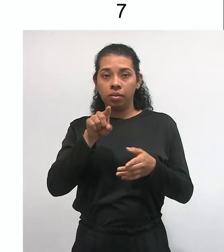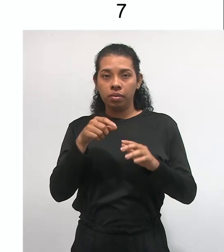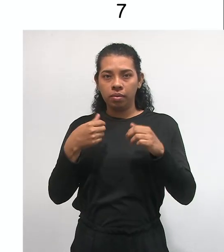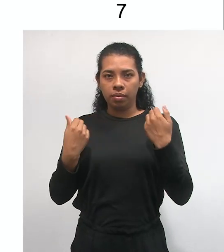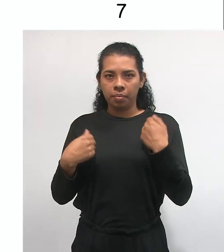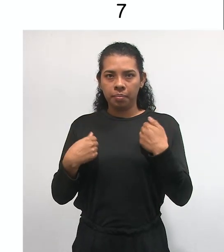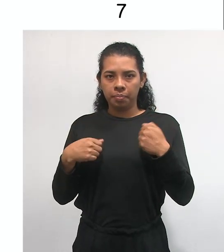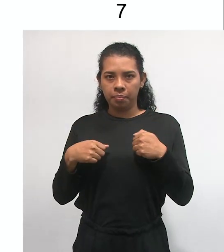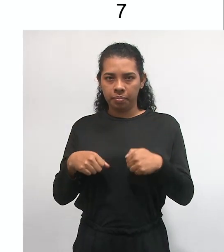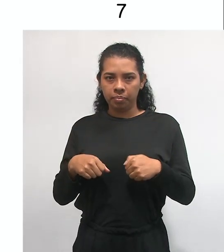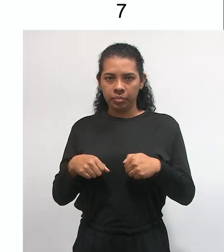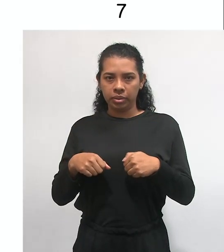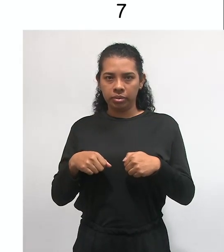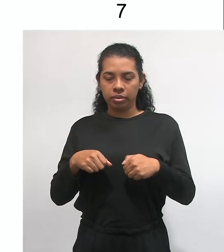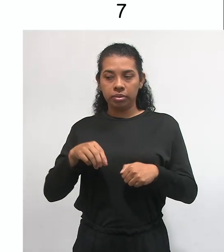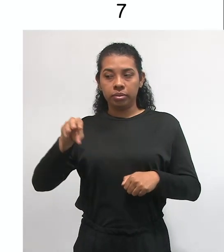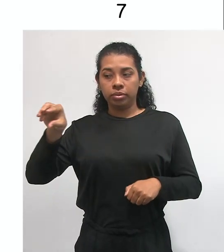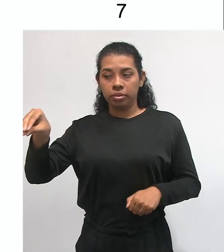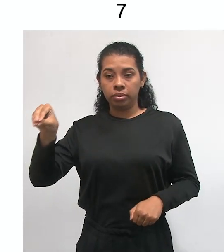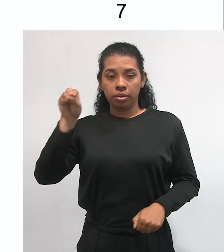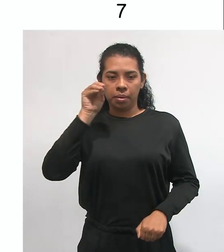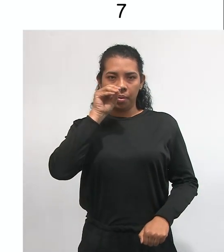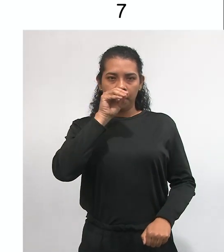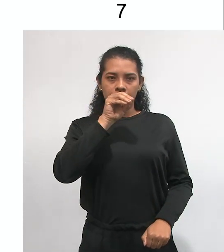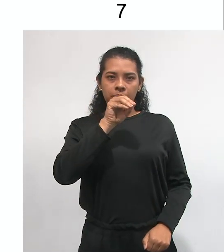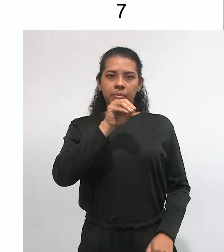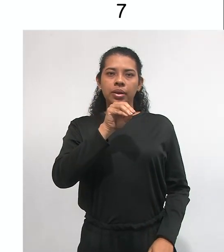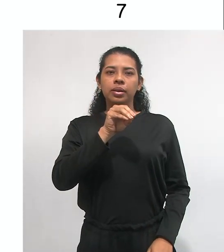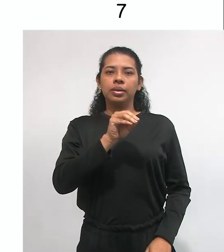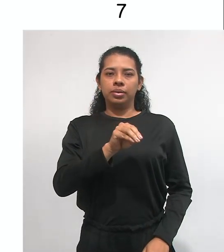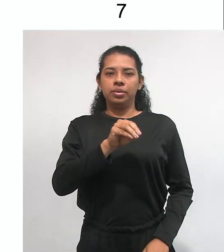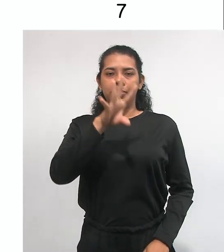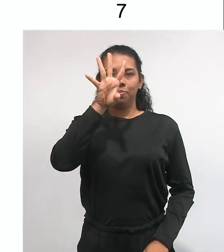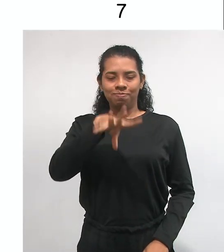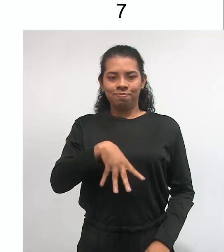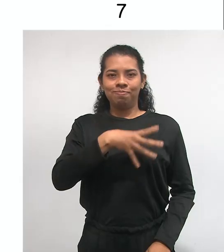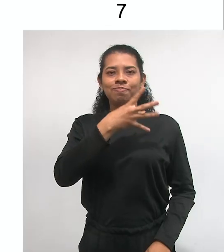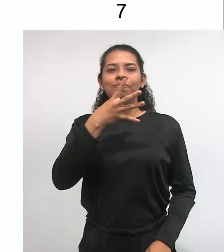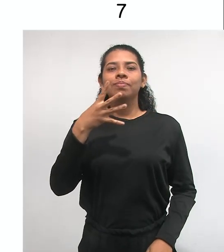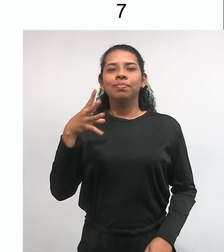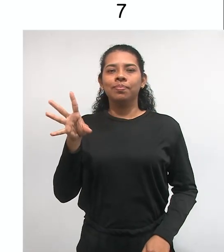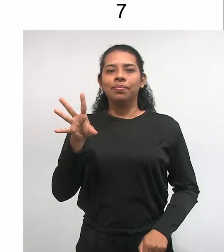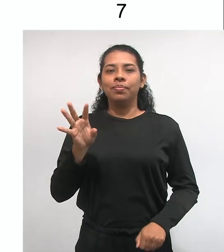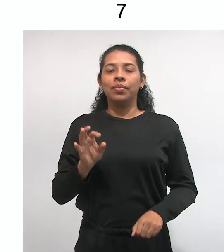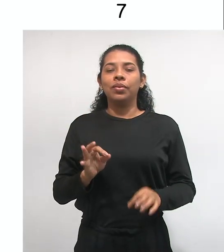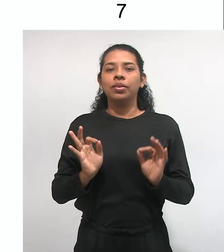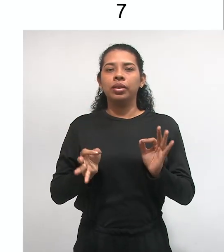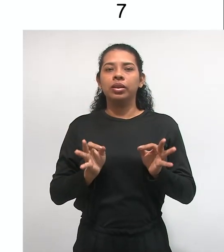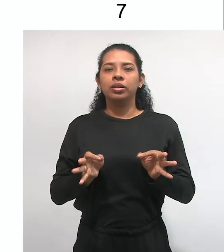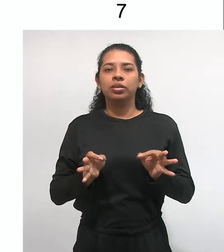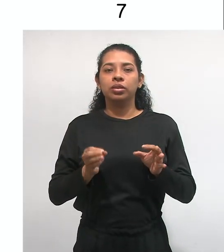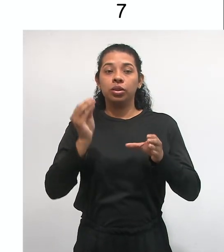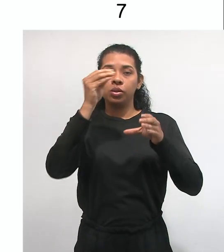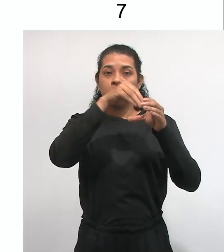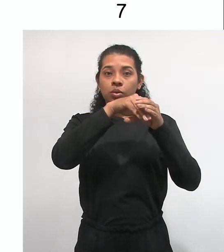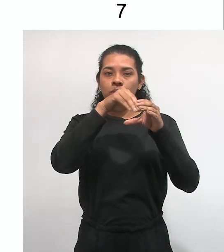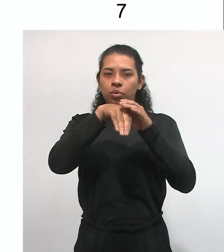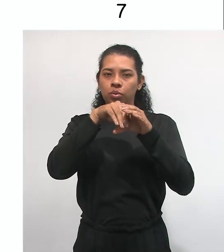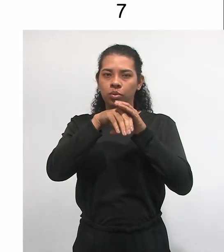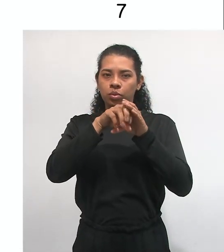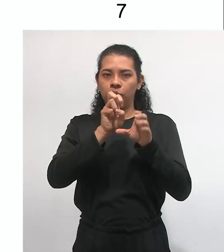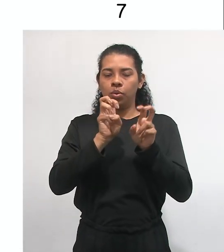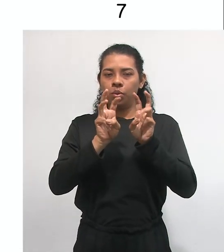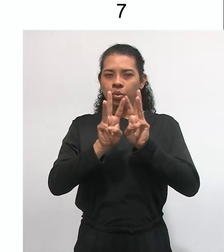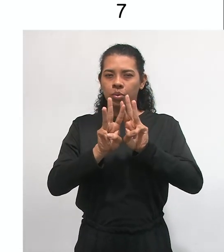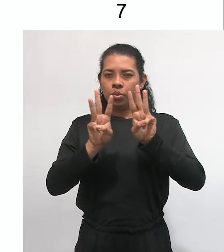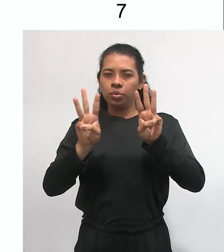você escolheu no arquivo do modelo de cartas do jogo de conceitos. Esse arquivo, ele está como um link